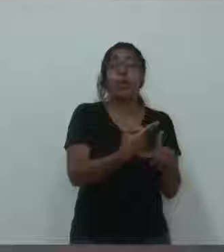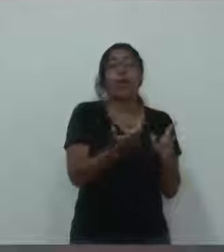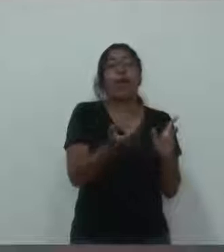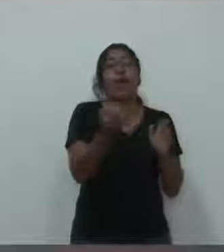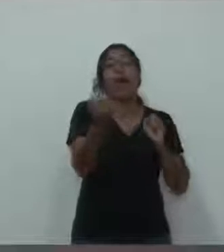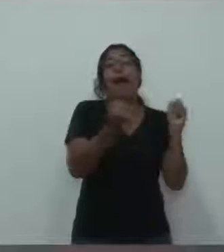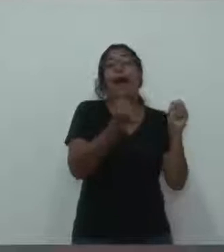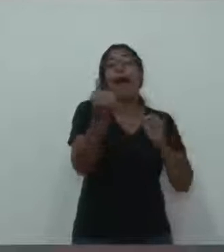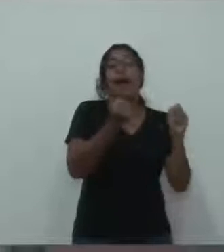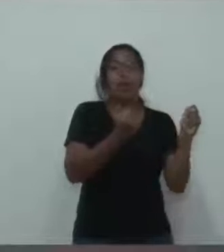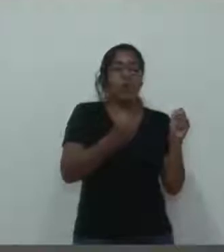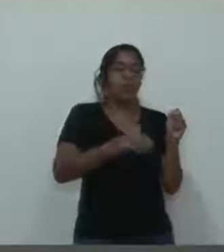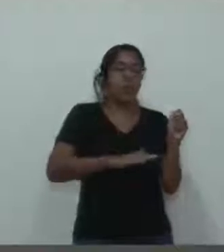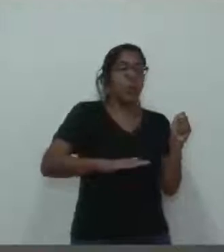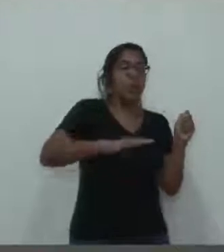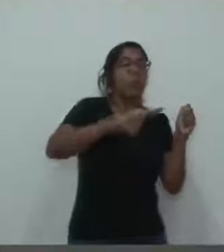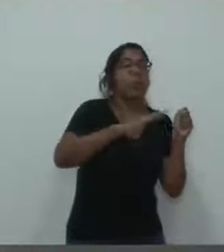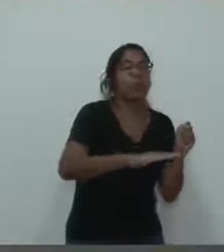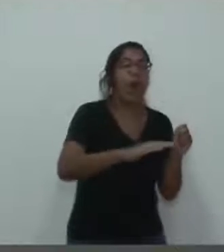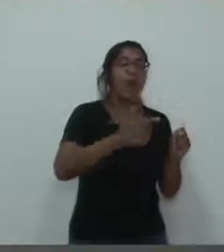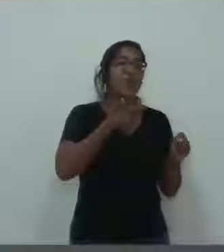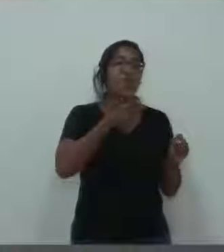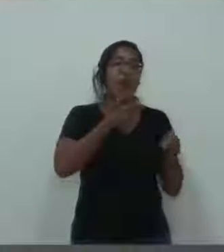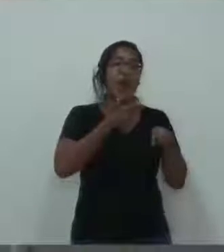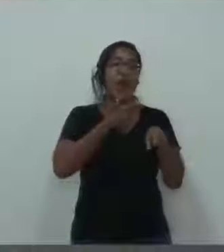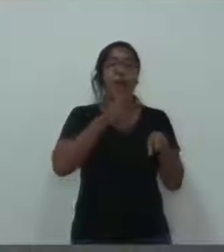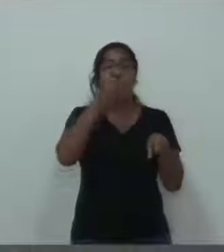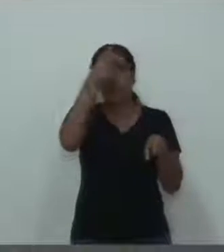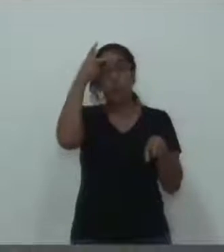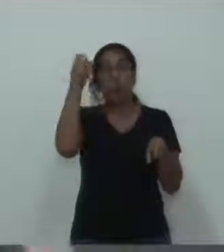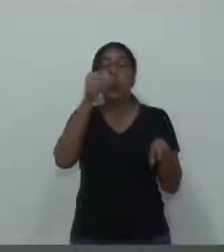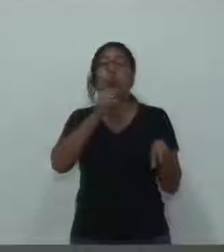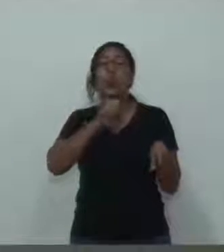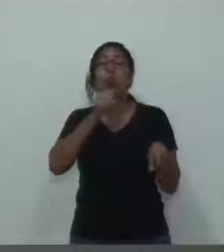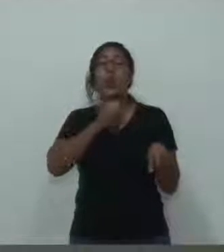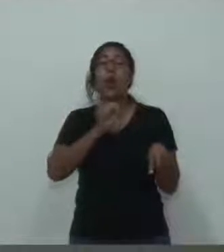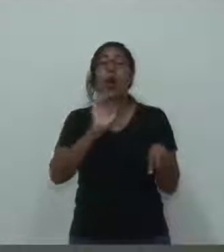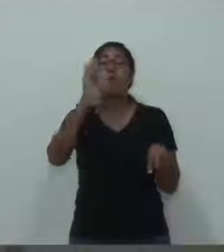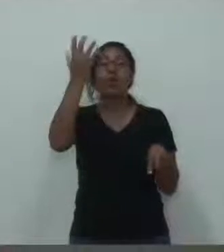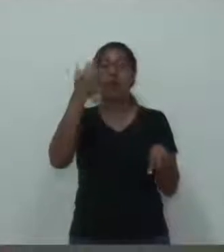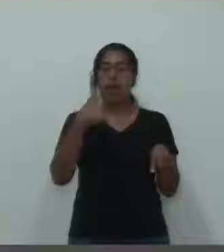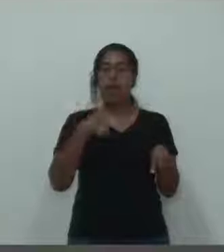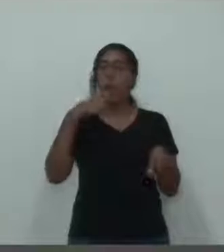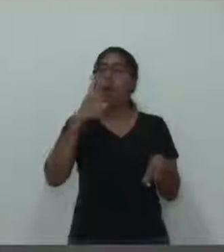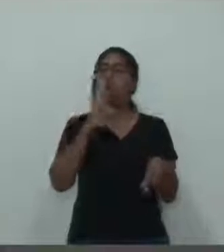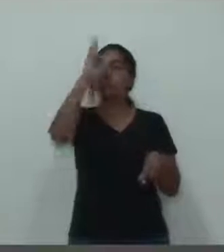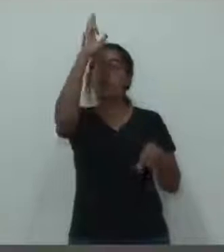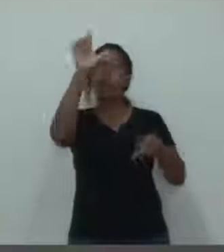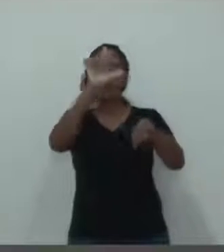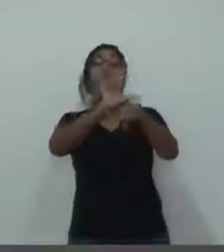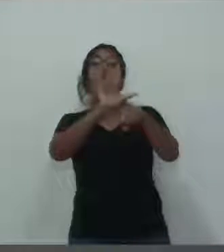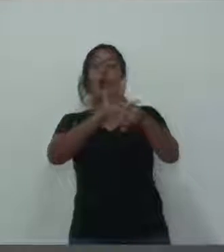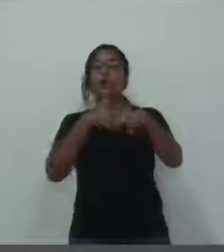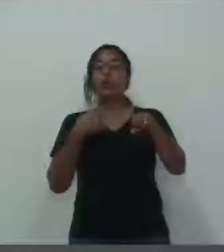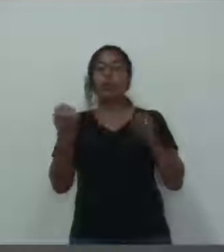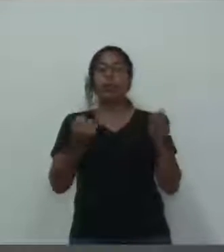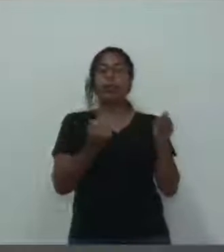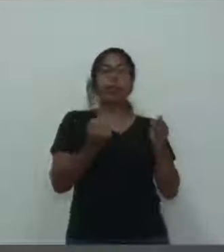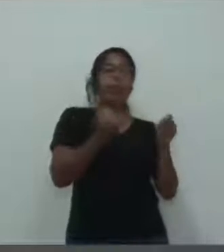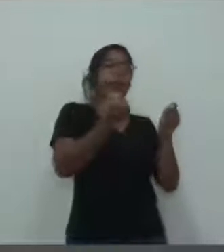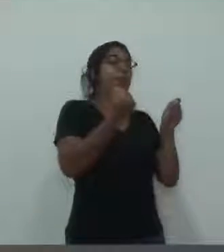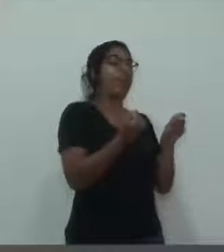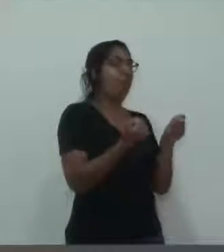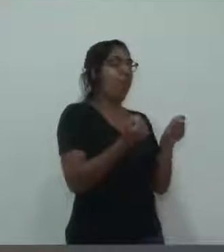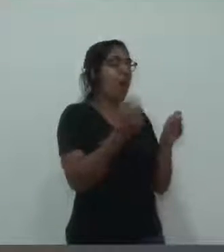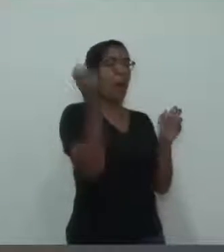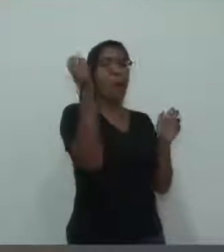do idoso. O bendito do bonitão coloca o carro às 7 da manhã e fica o dia todo. Então, a nossa ideia não